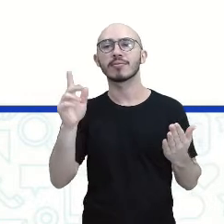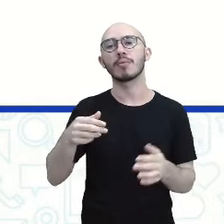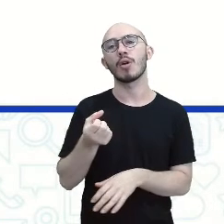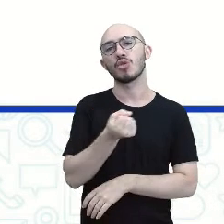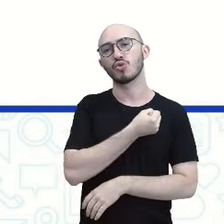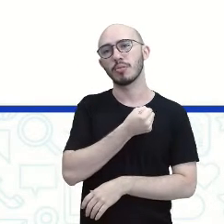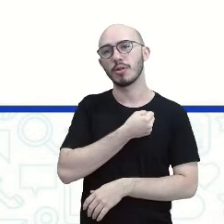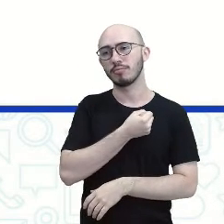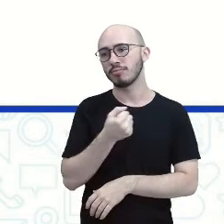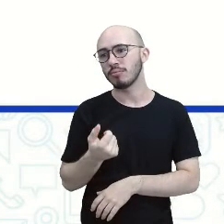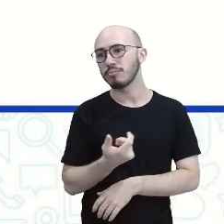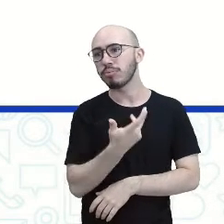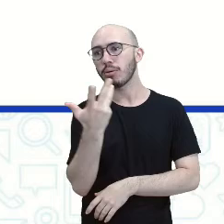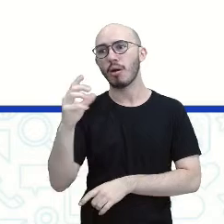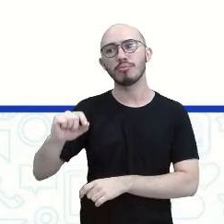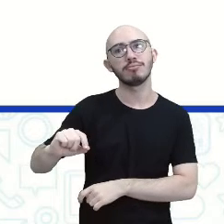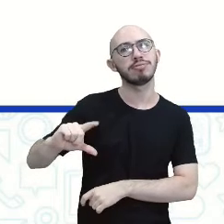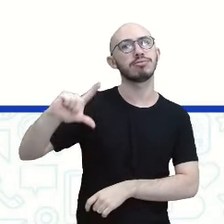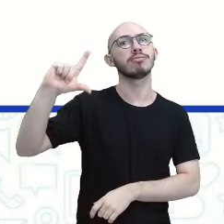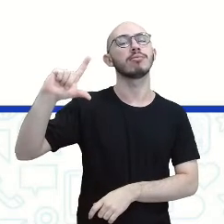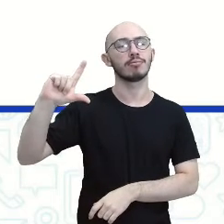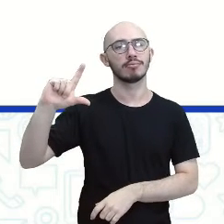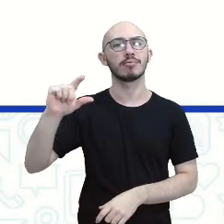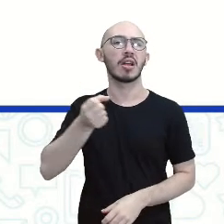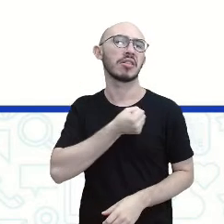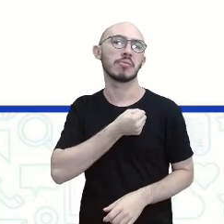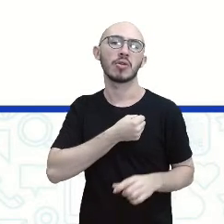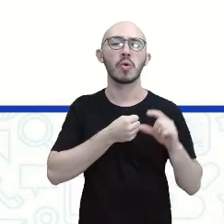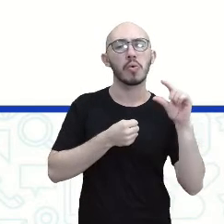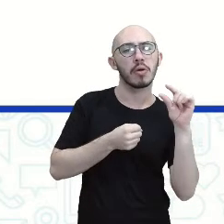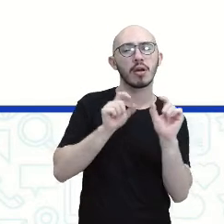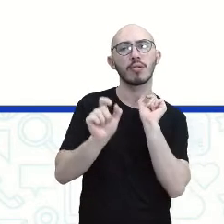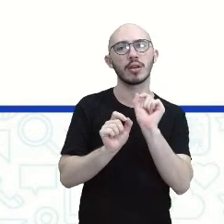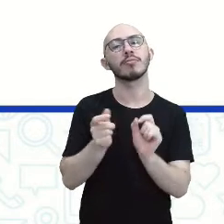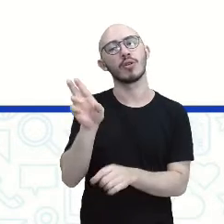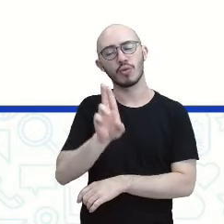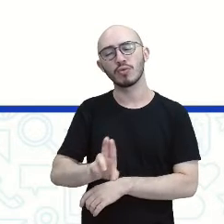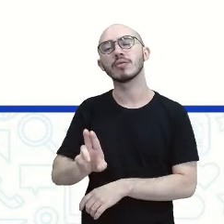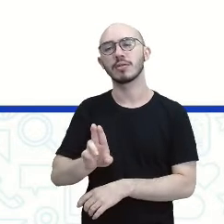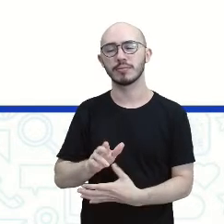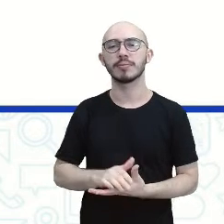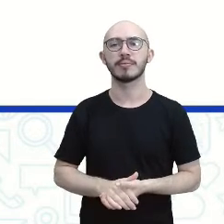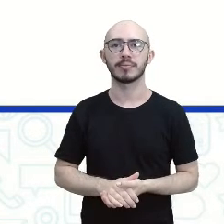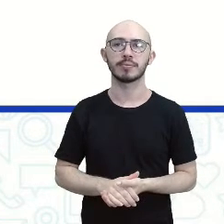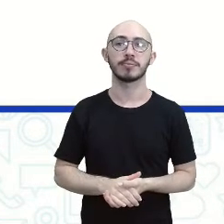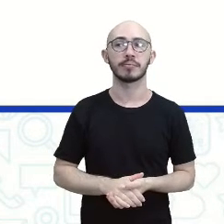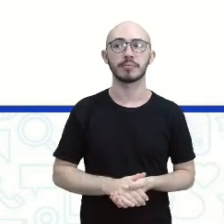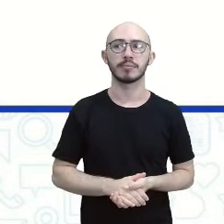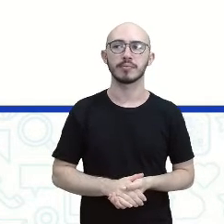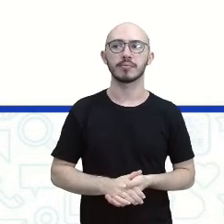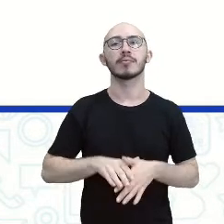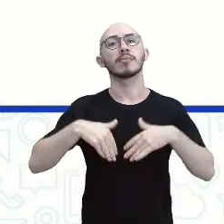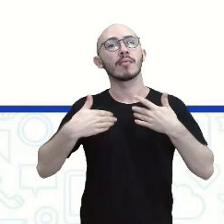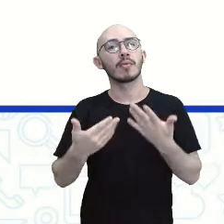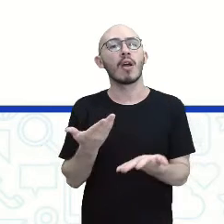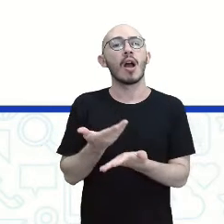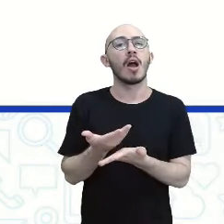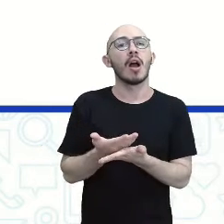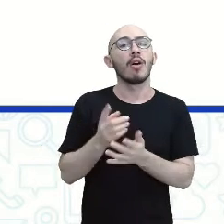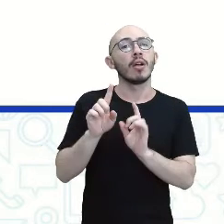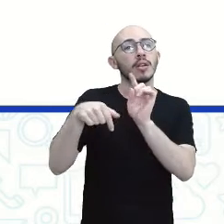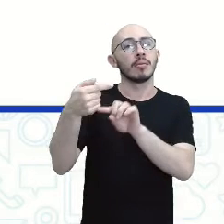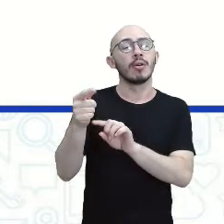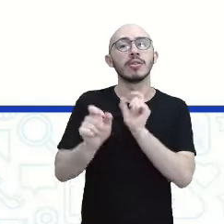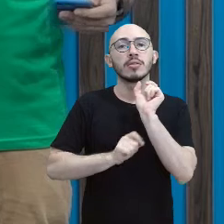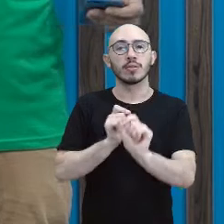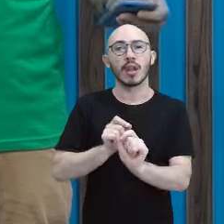e muito pequenos, a gente vai perceber que isso vai ser bastante utilizado. Como eu coloquei aí, assim, ó, na próxima aula a gente vai se